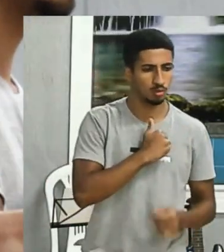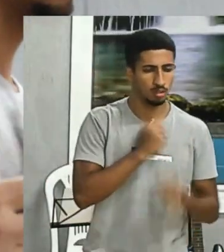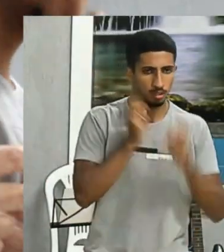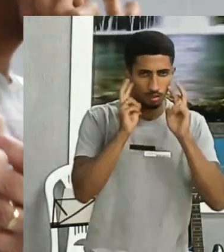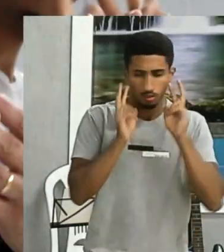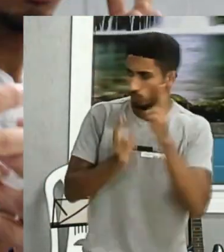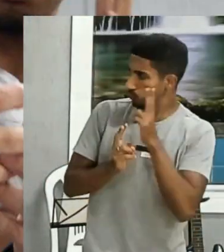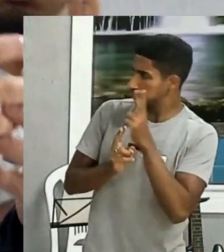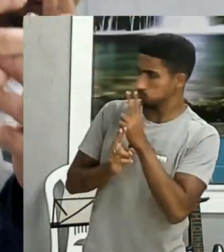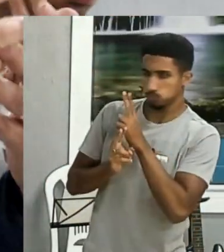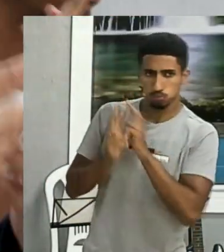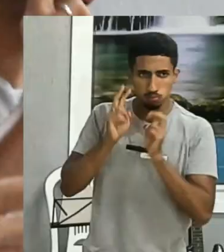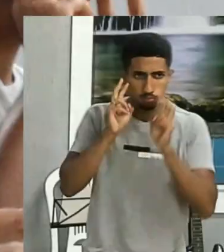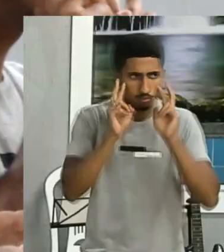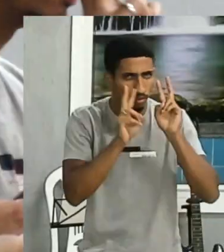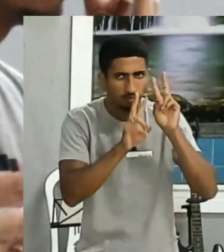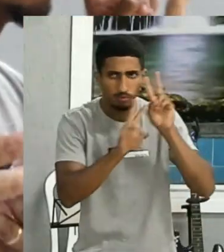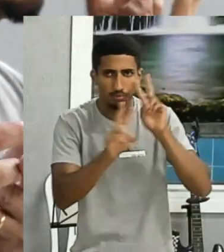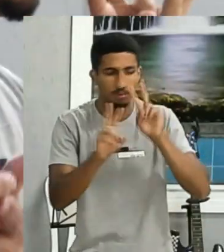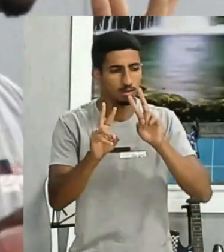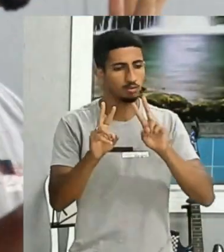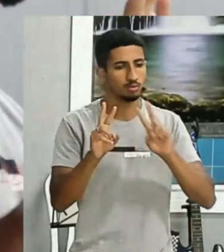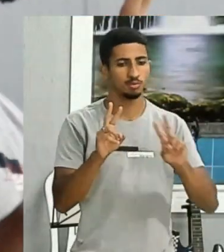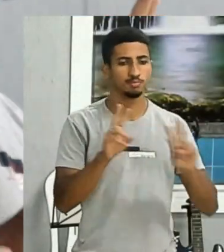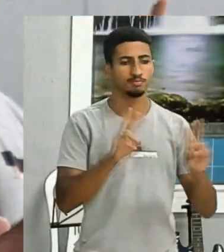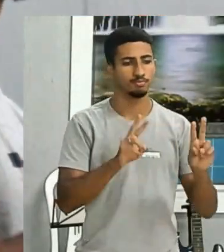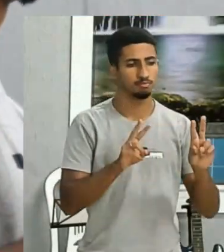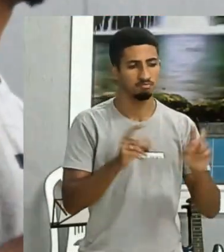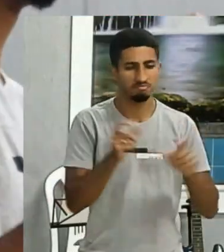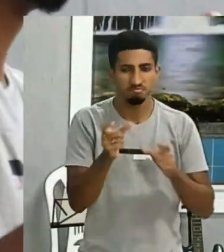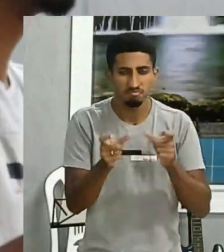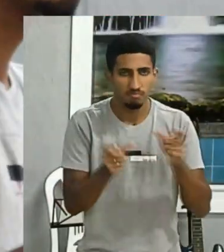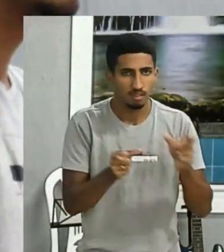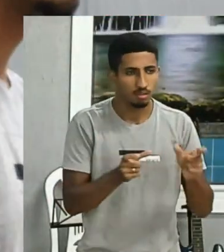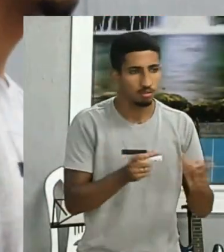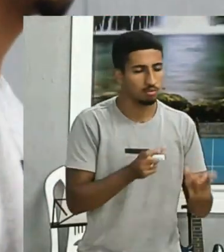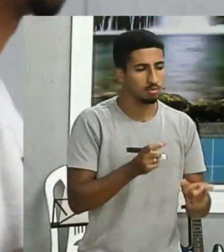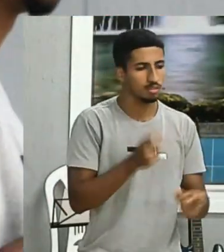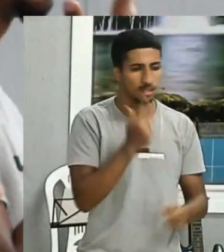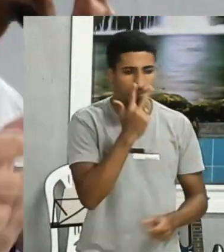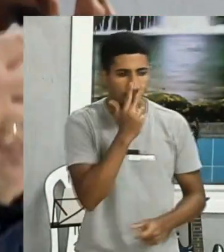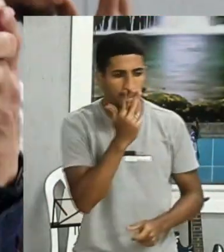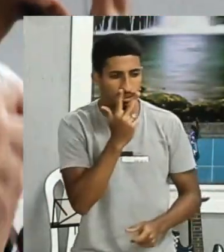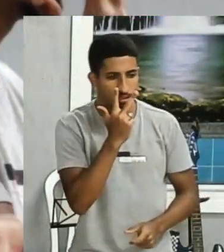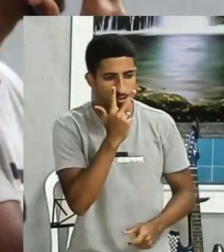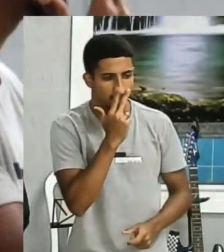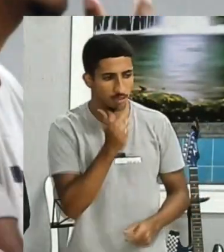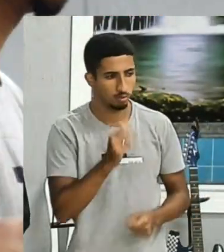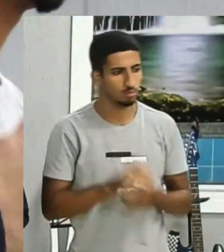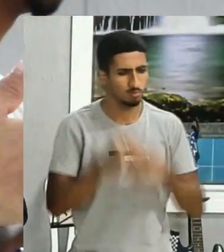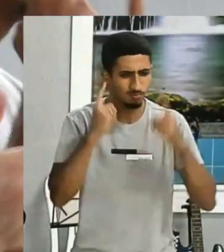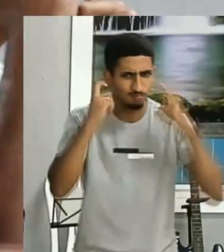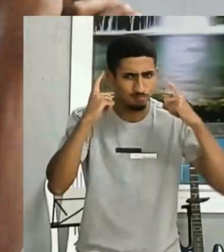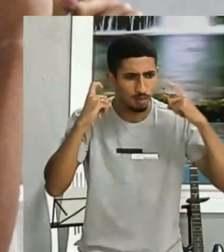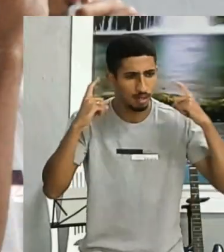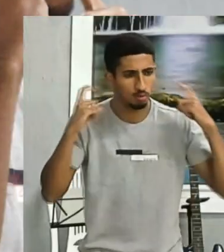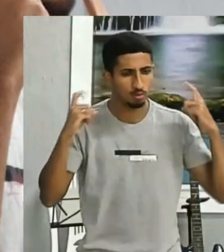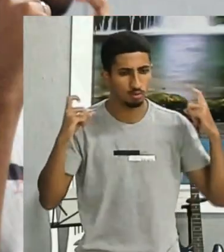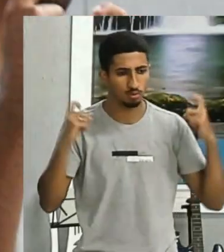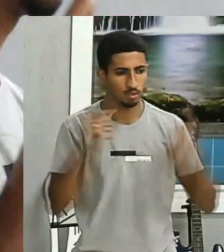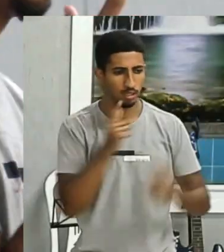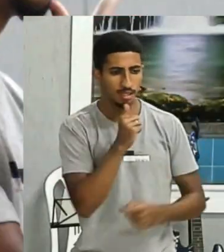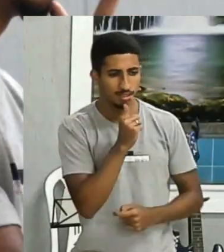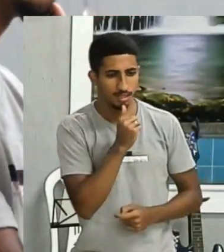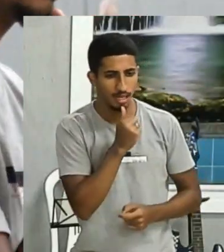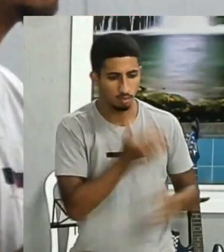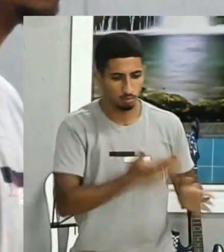sua visão, algo semelhante àquele barulho das ondas naquelas pedras